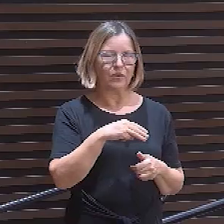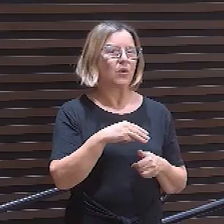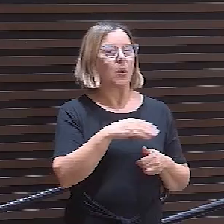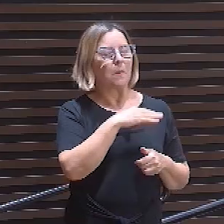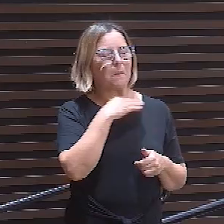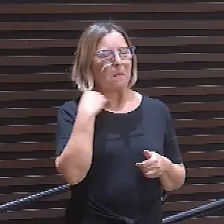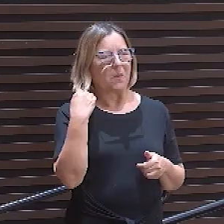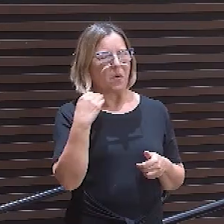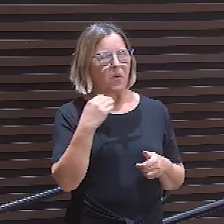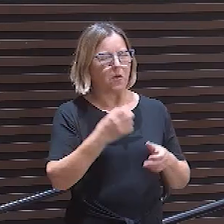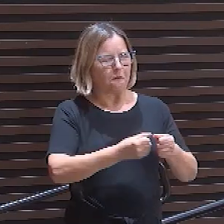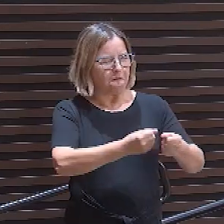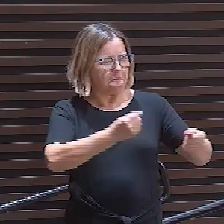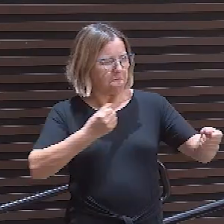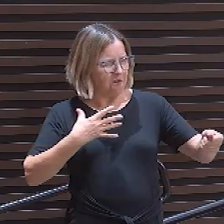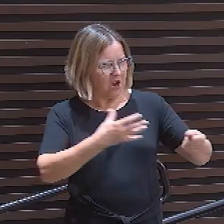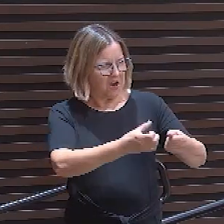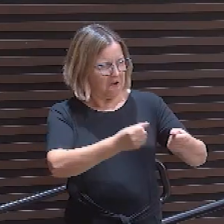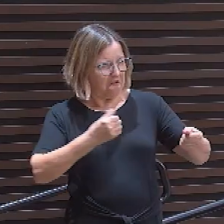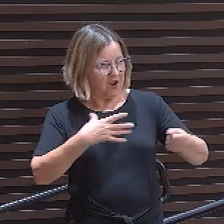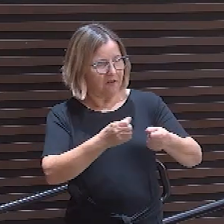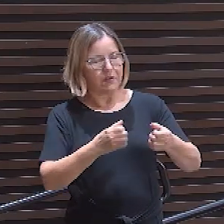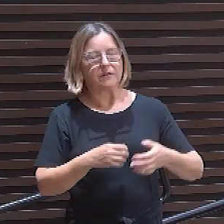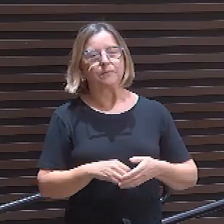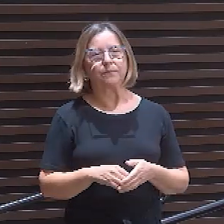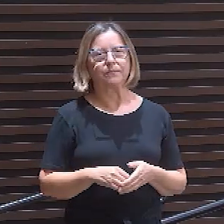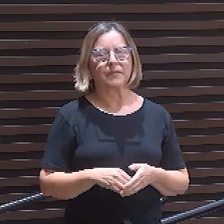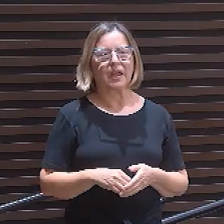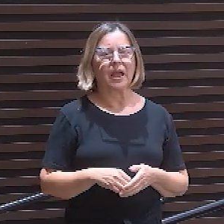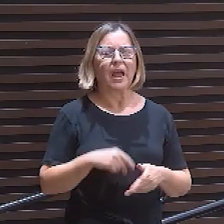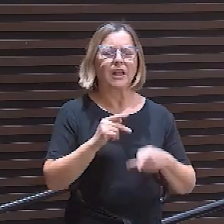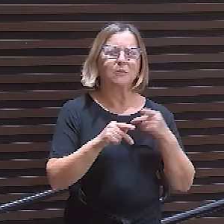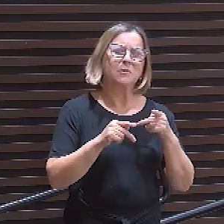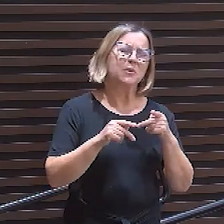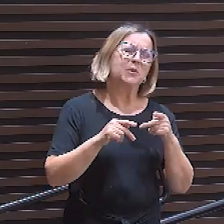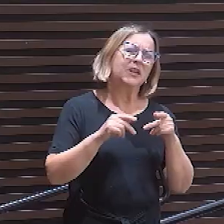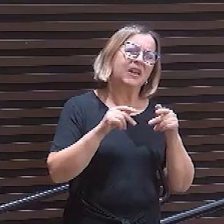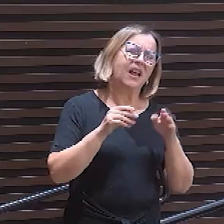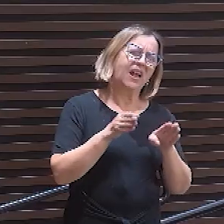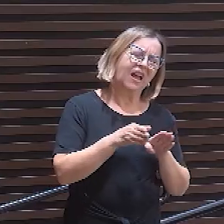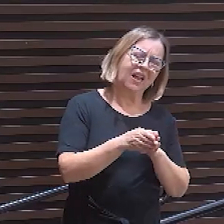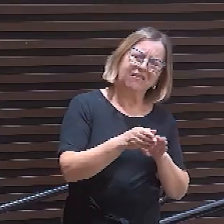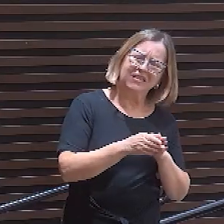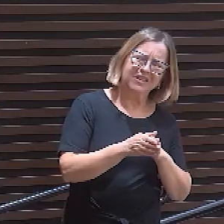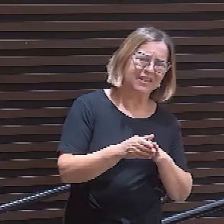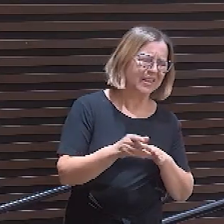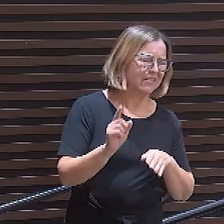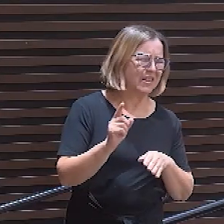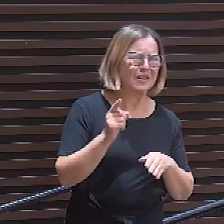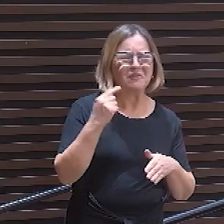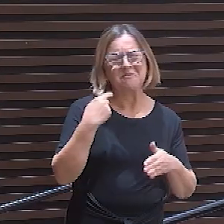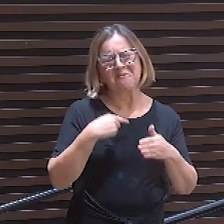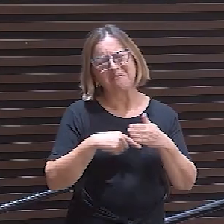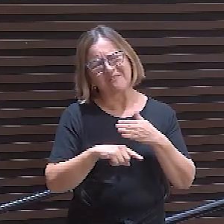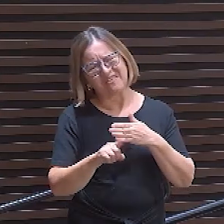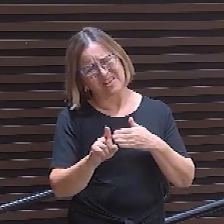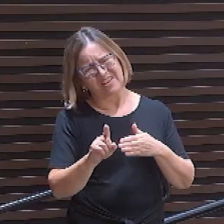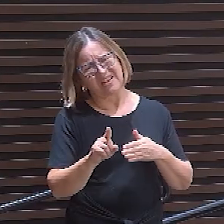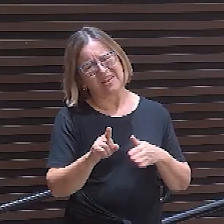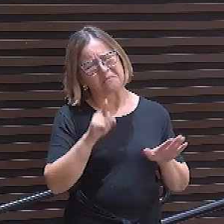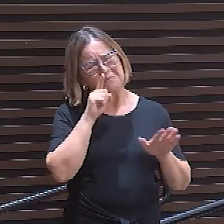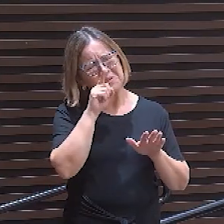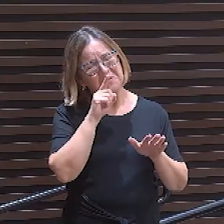Toda a gente dizia para ele não fazer, mas ele deixou um legado que ele diz o seguinte, Não